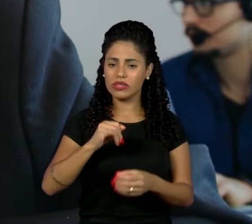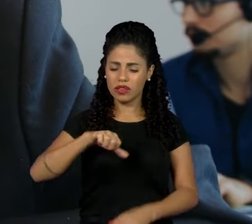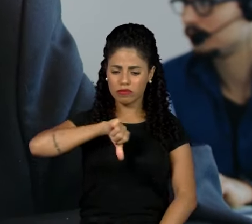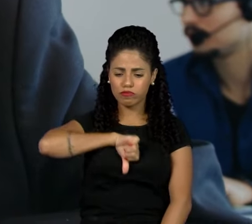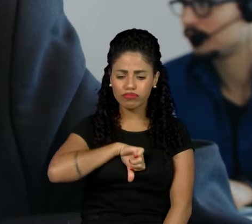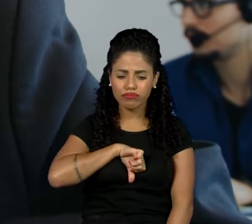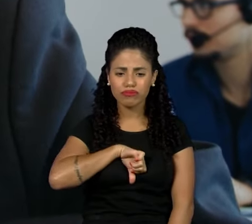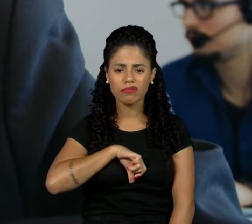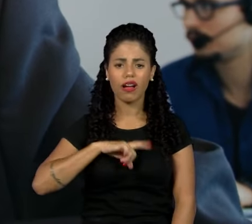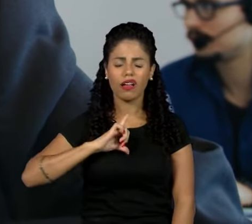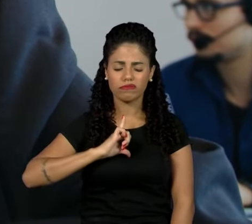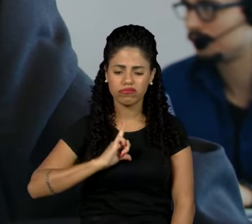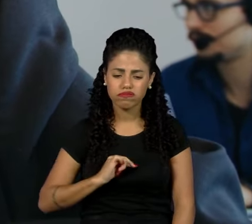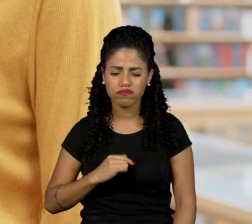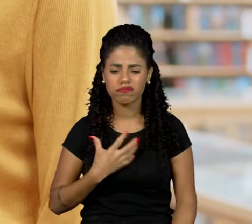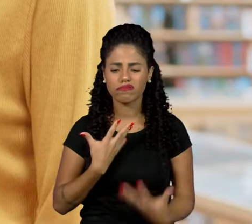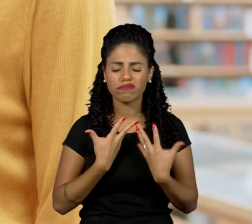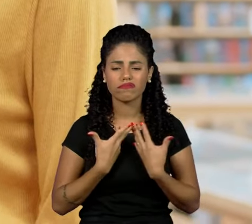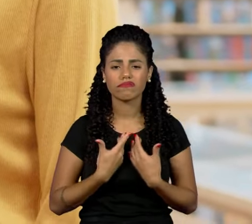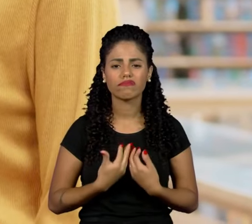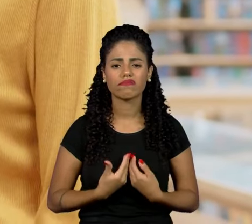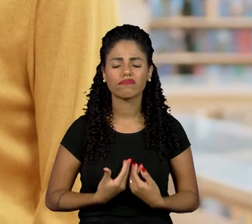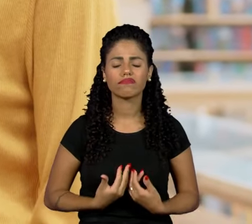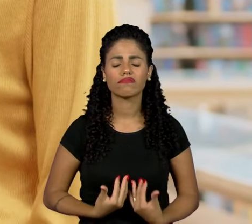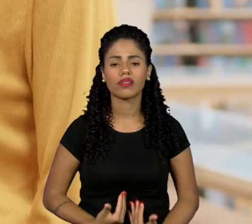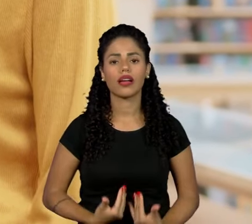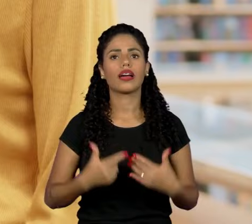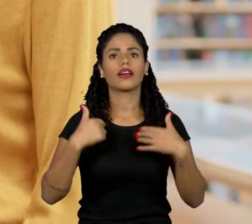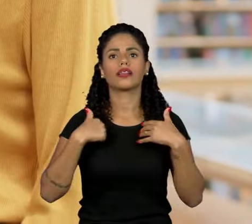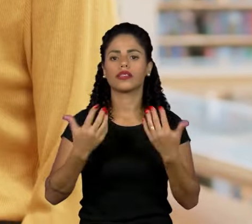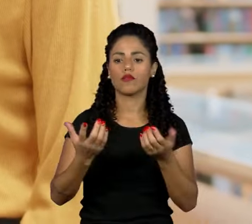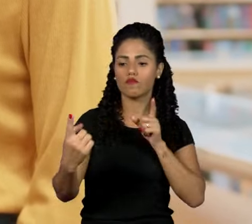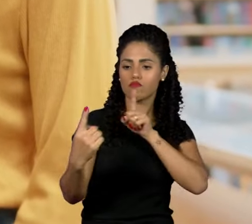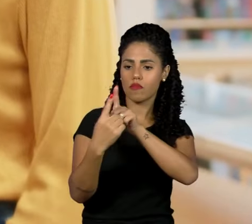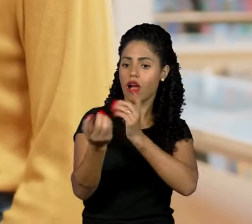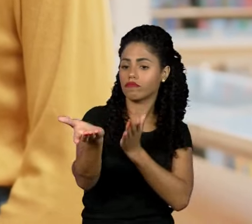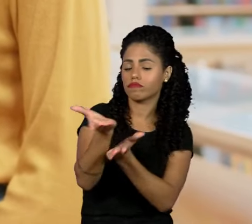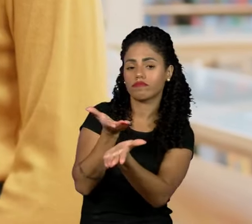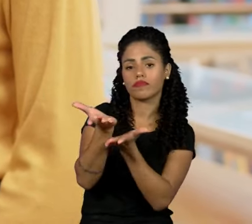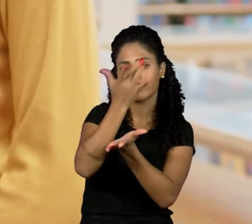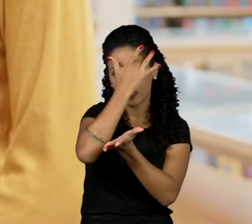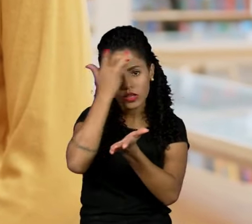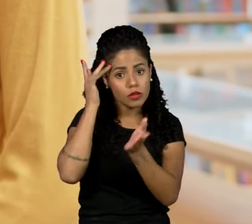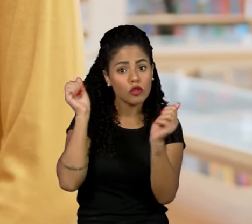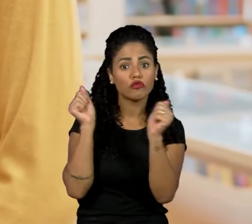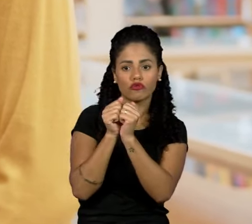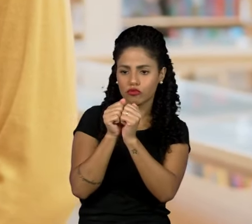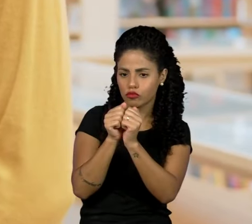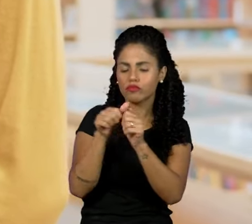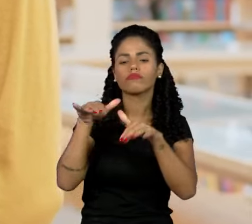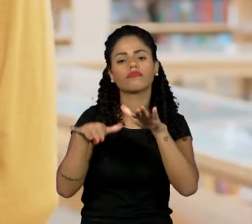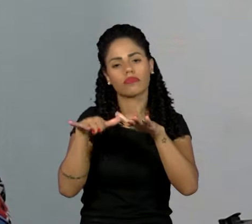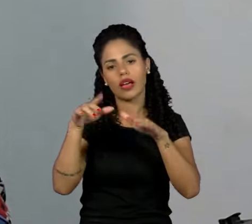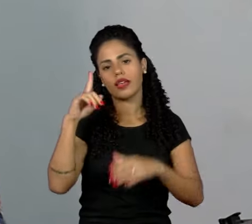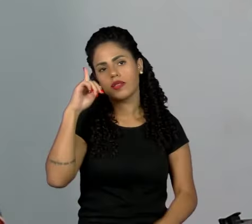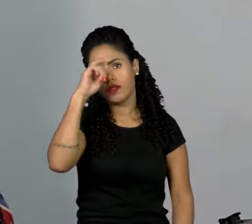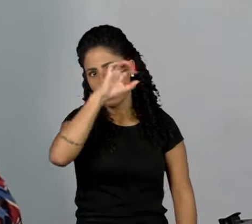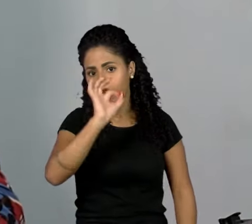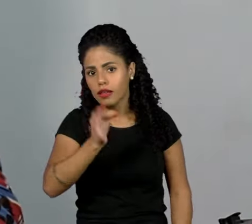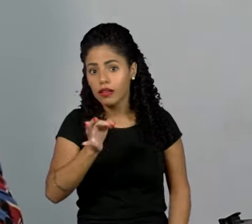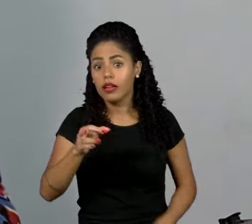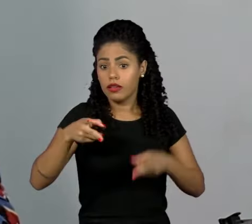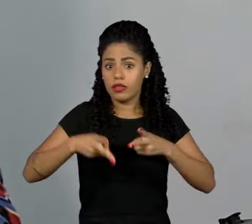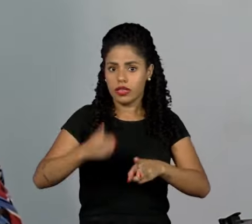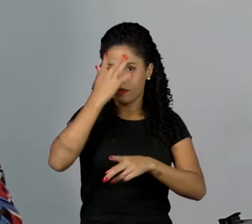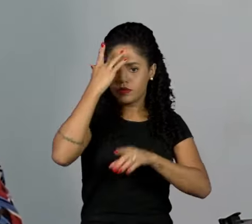eu não vou ter um bom rendimento no meu trabalho. As minhas relações com as pessoas ao meu redor vão estar um pouco complicadas. Geralmente, quando as